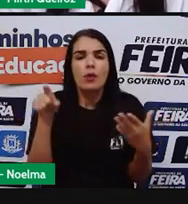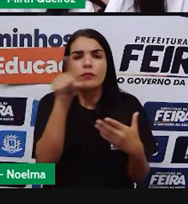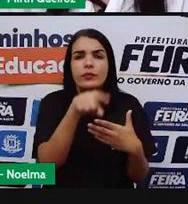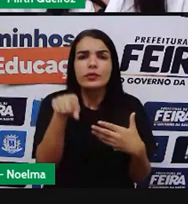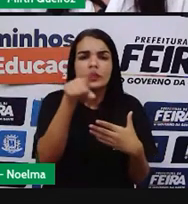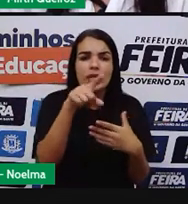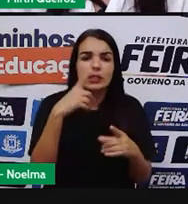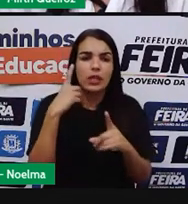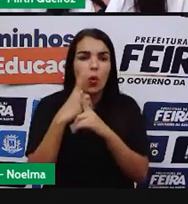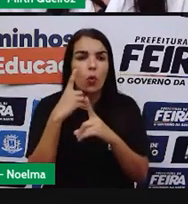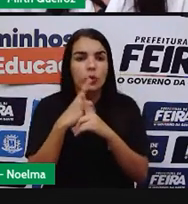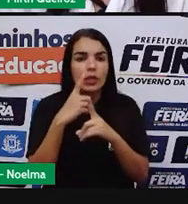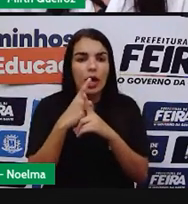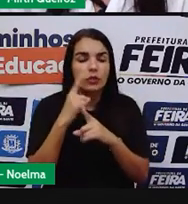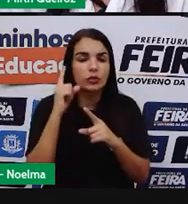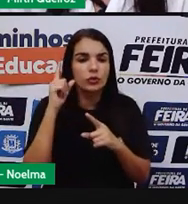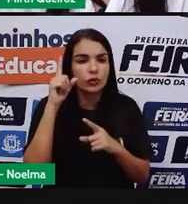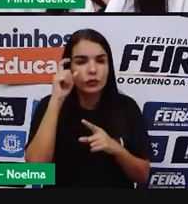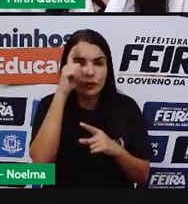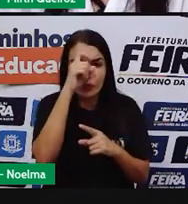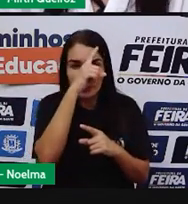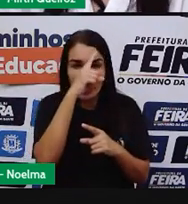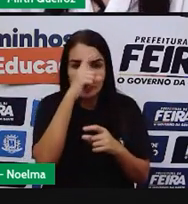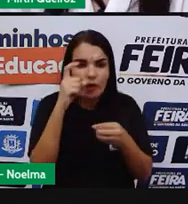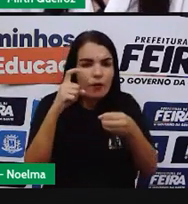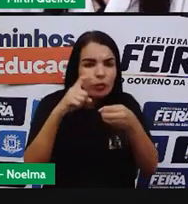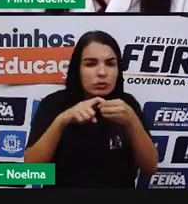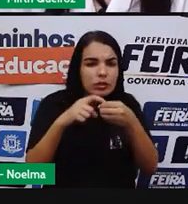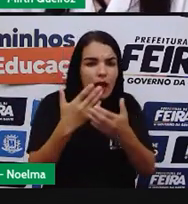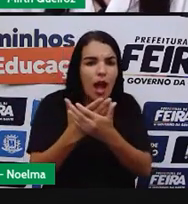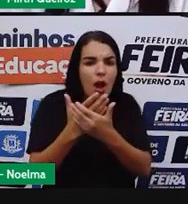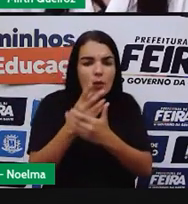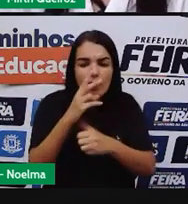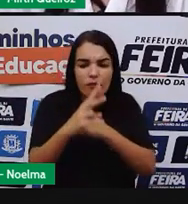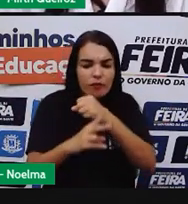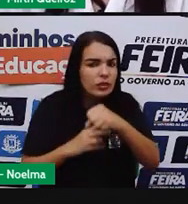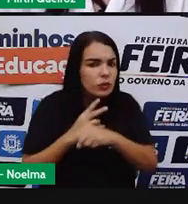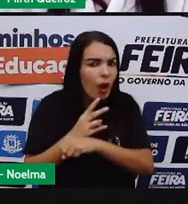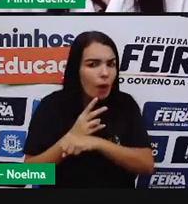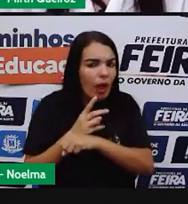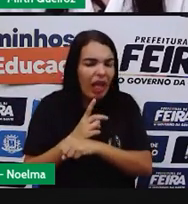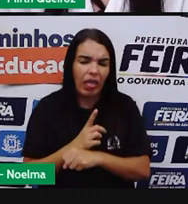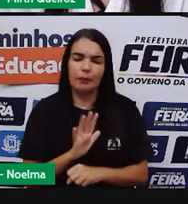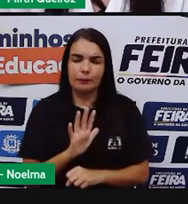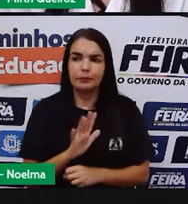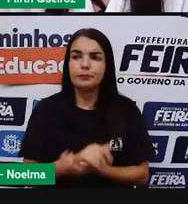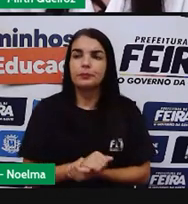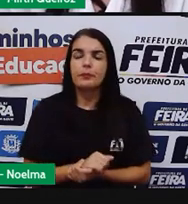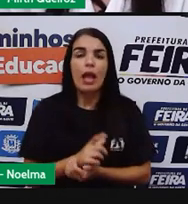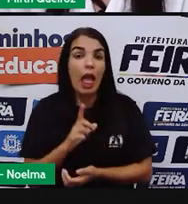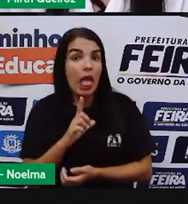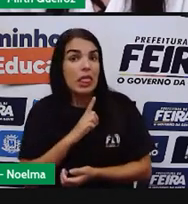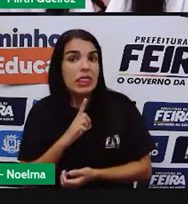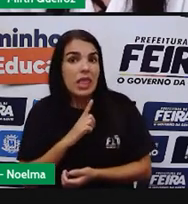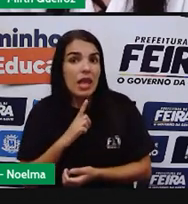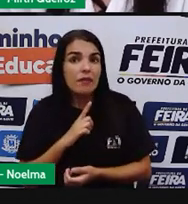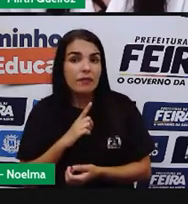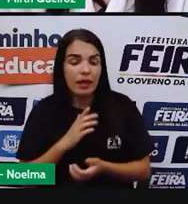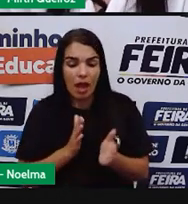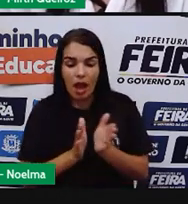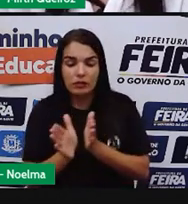aí ao retomar as aulas? Vocês tiveram acesso à internet logo de